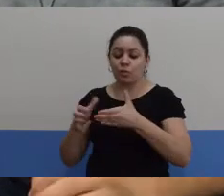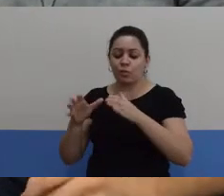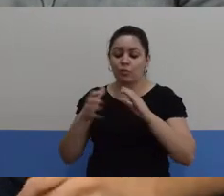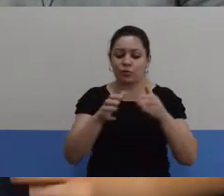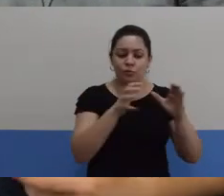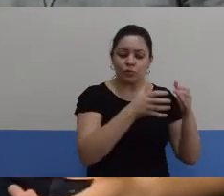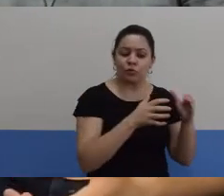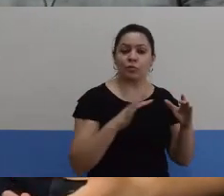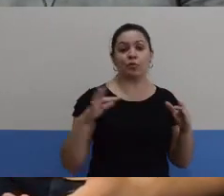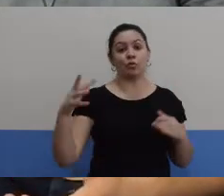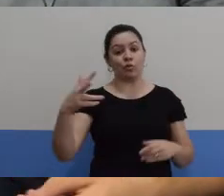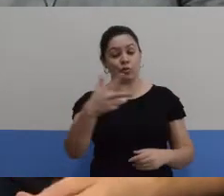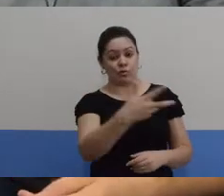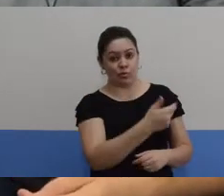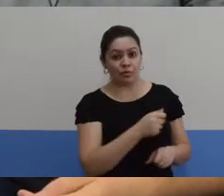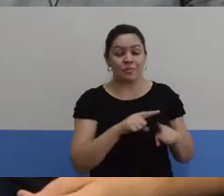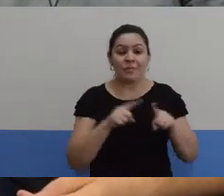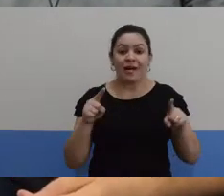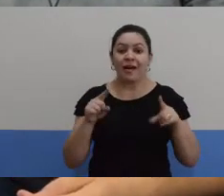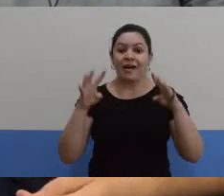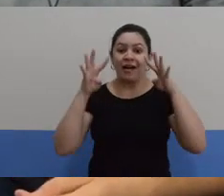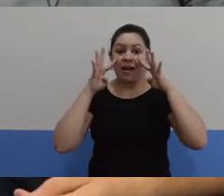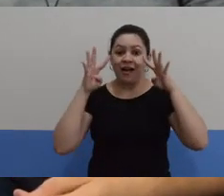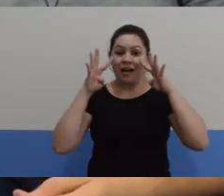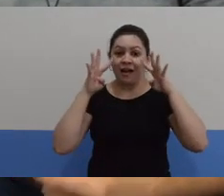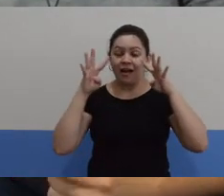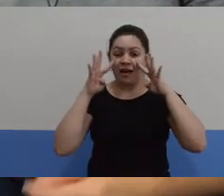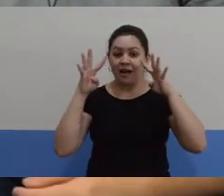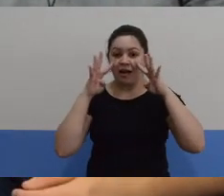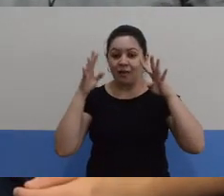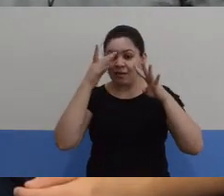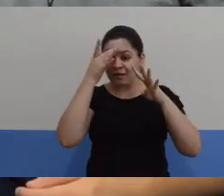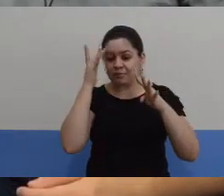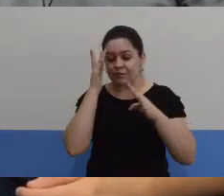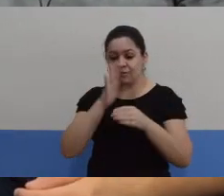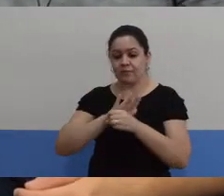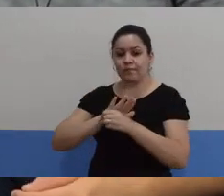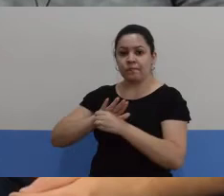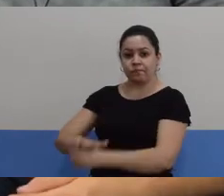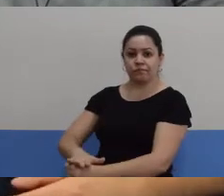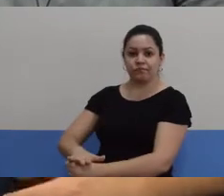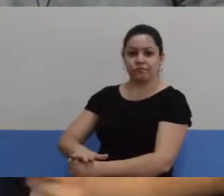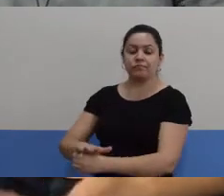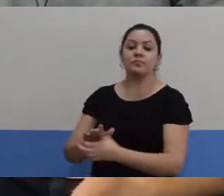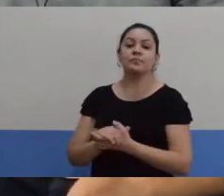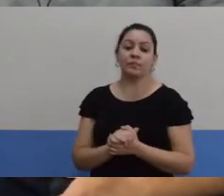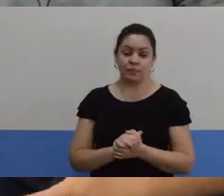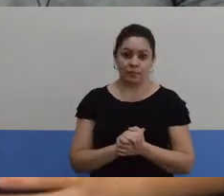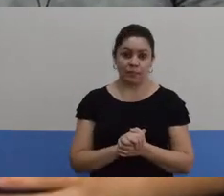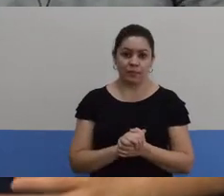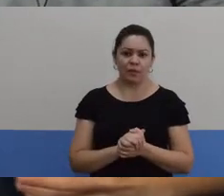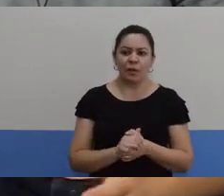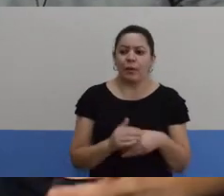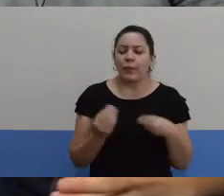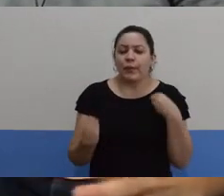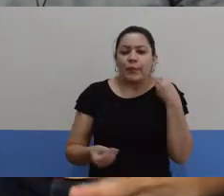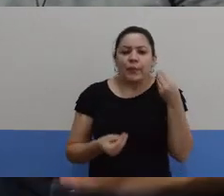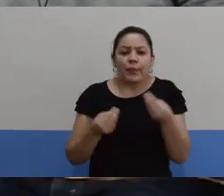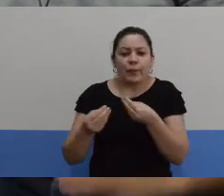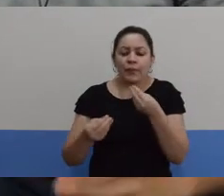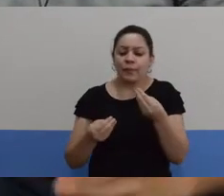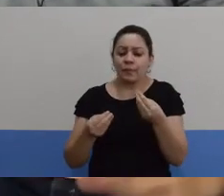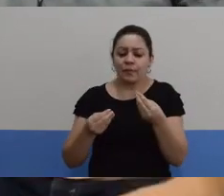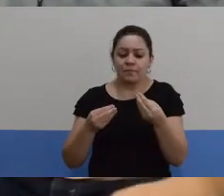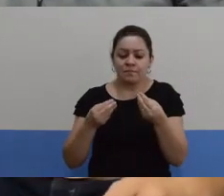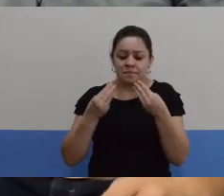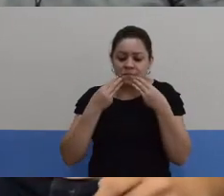todos. Porém, deve-se atentar também aos grupos que sofrem exclusão. Poderia nos dizer qual seria a tarefa atual